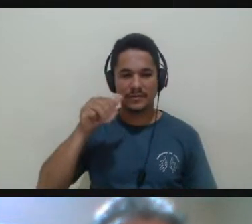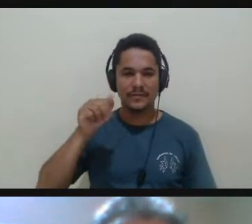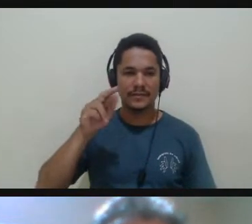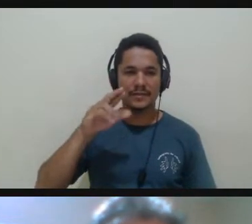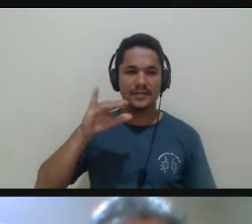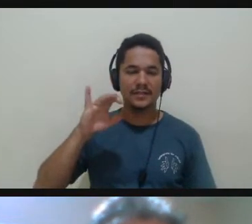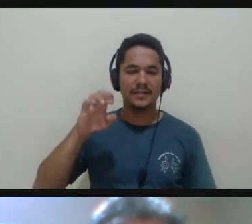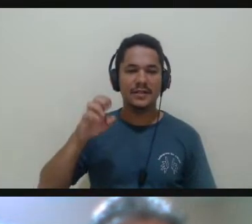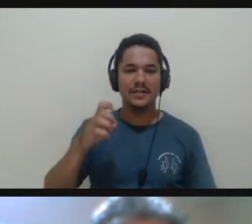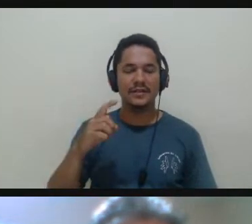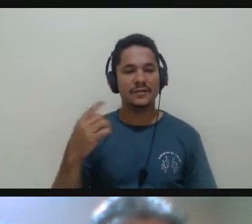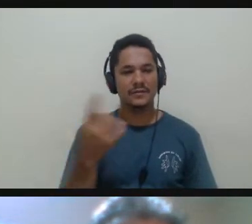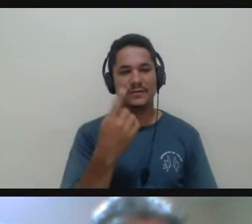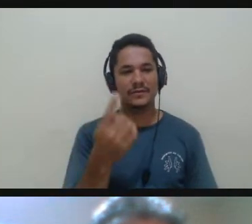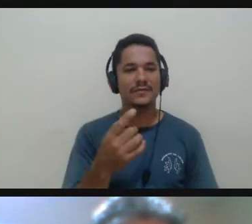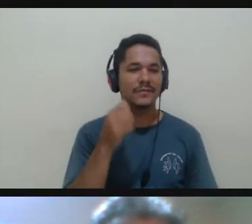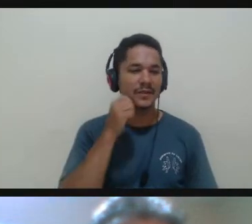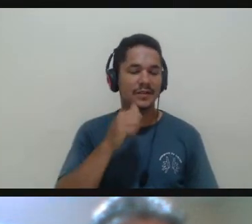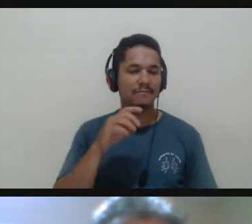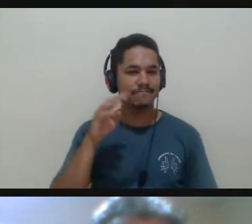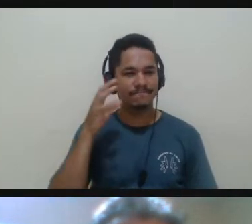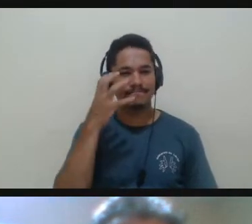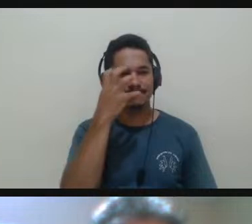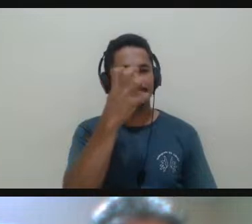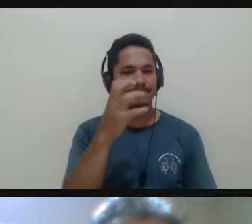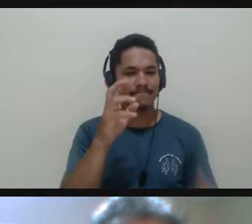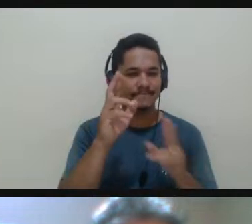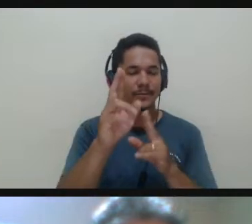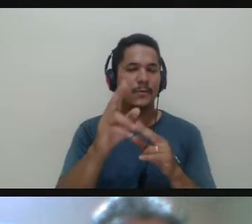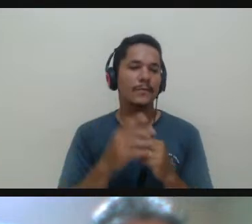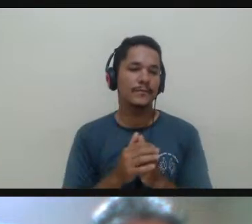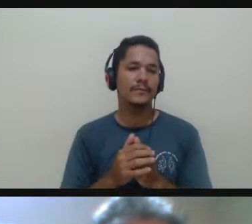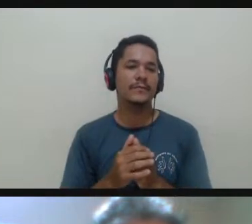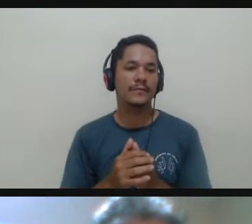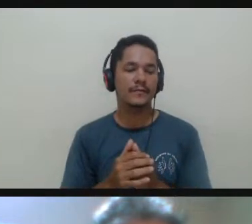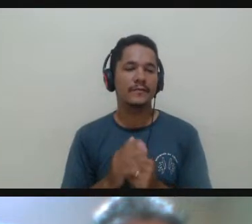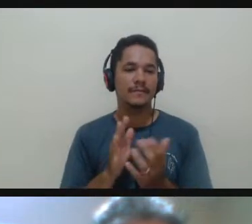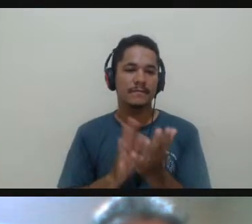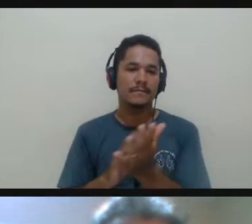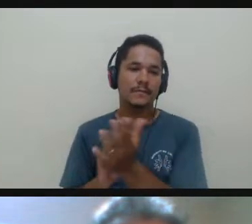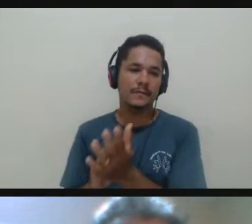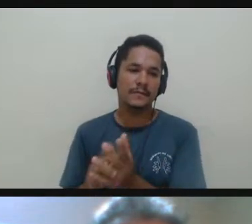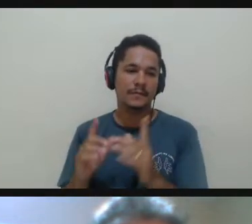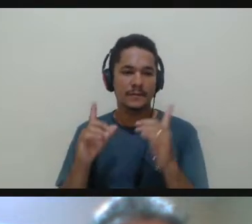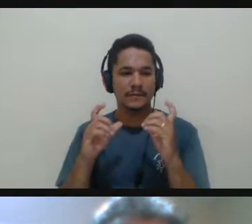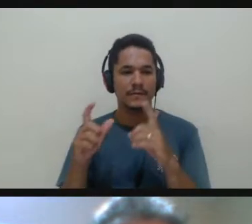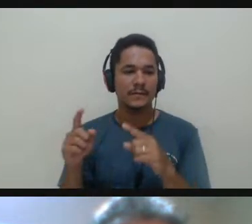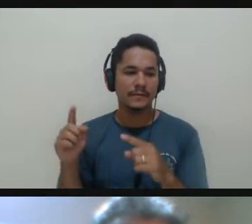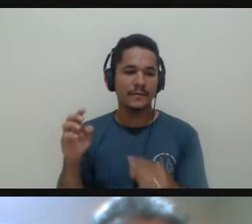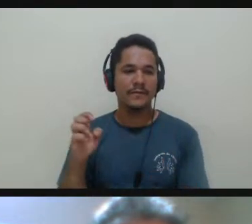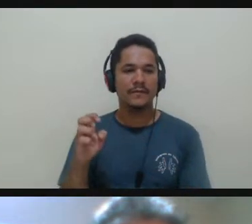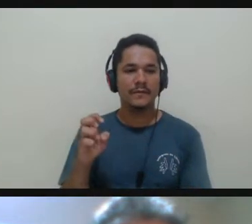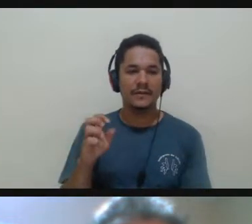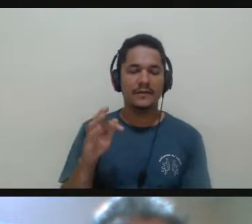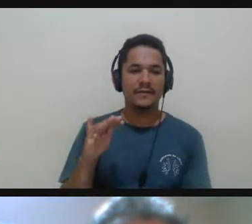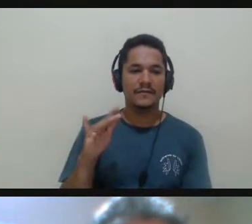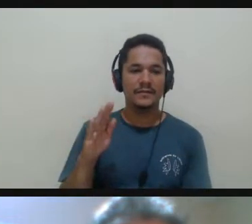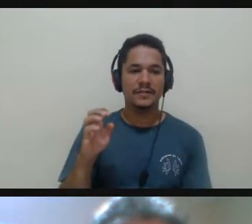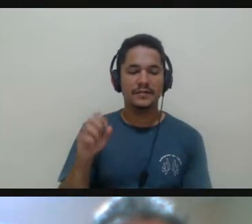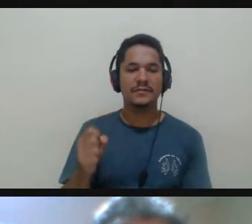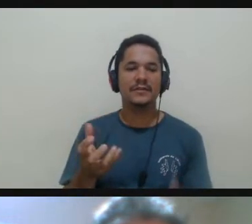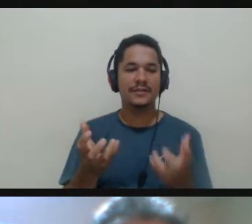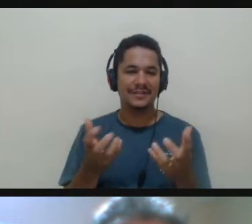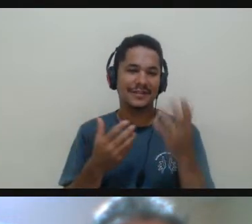para muitas mulheres. E como foi, né? E Marcele, Antonieta também mandou uma foto agora da Efiana Vidigal, não sei se vai dar tempo, mas